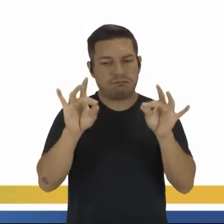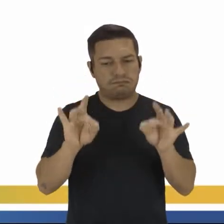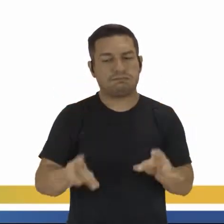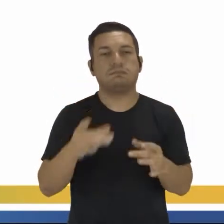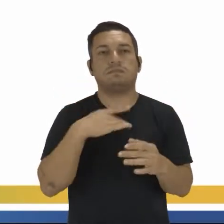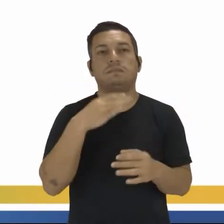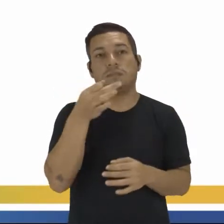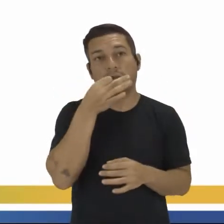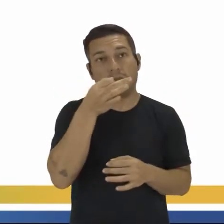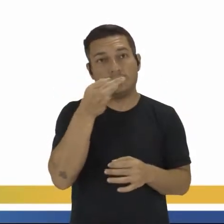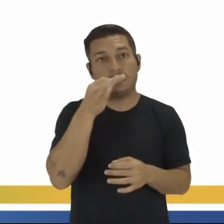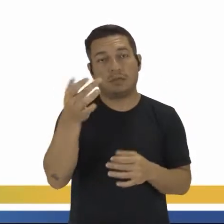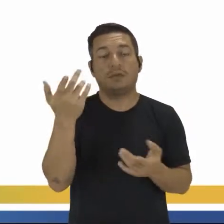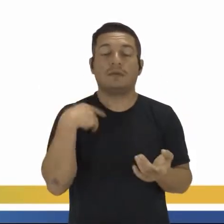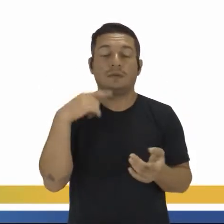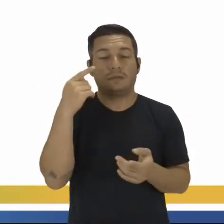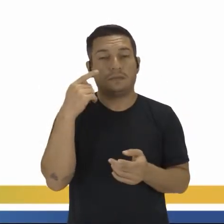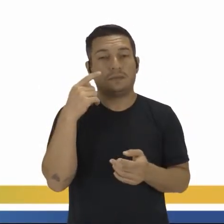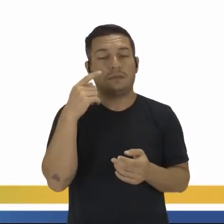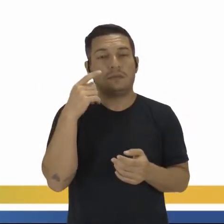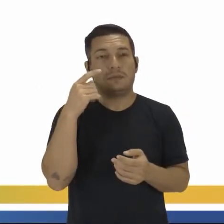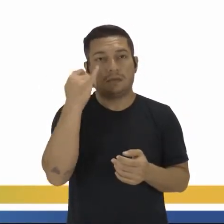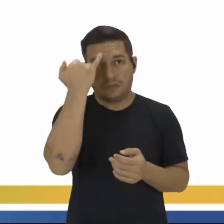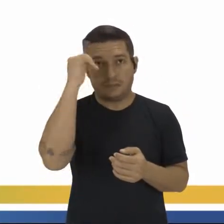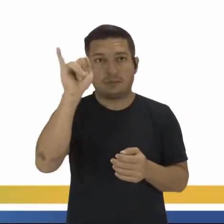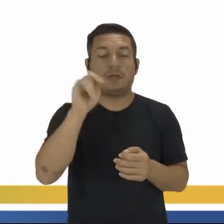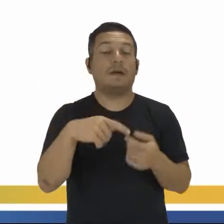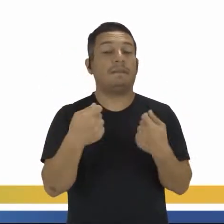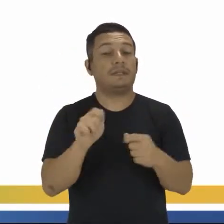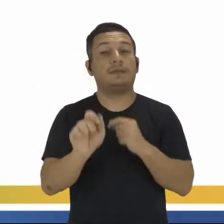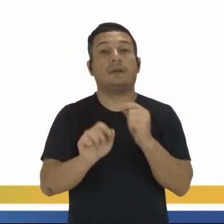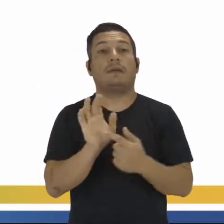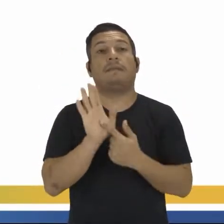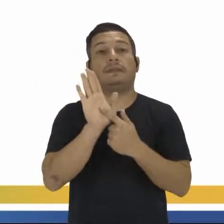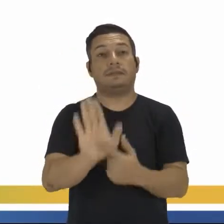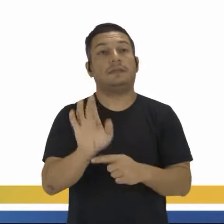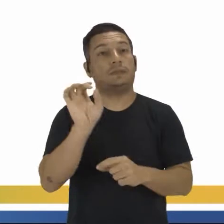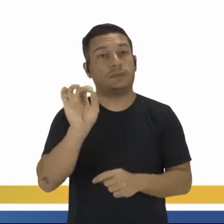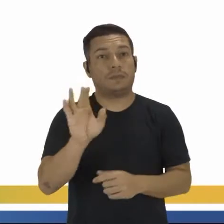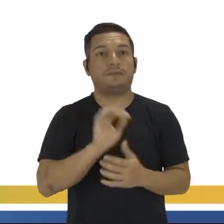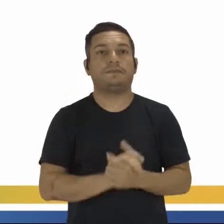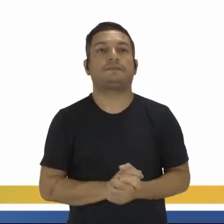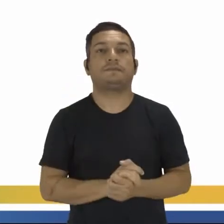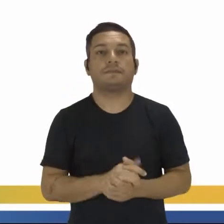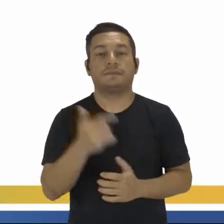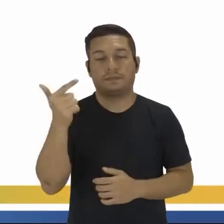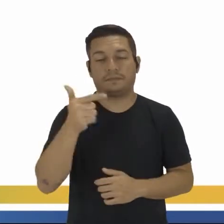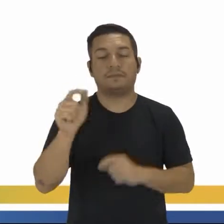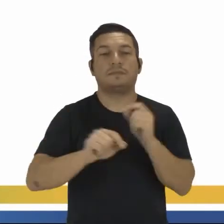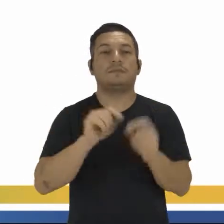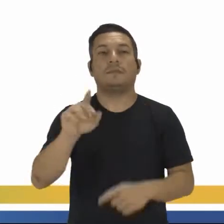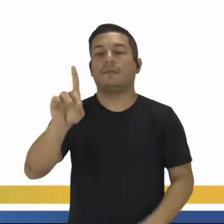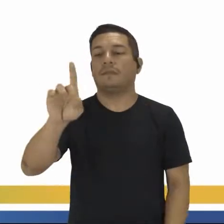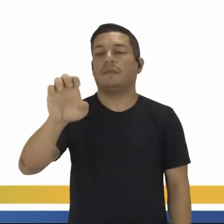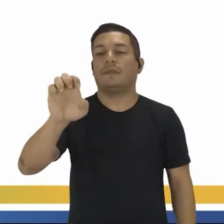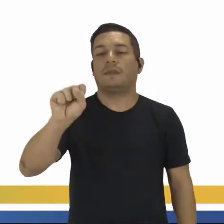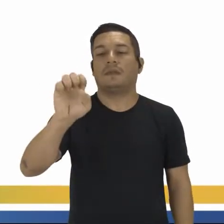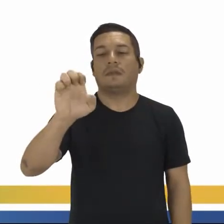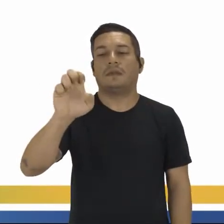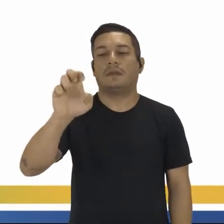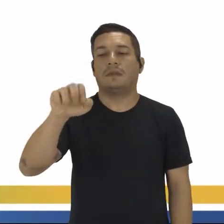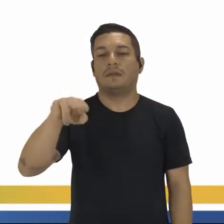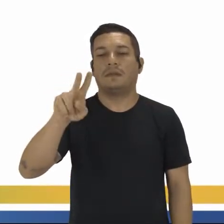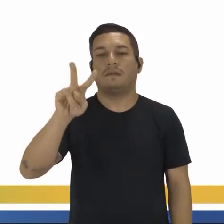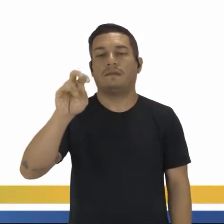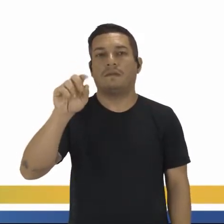tese, o seu ponto de vista. Você deverá apenas apresentá-los. A segunda parte é o desenvolvimento,